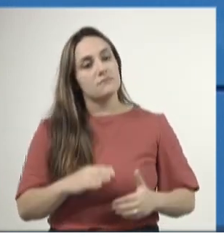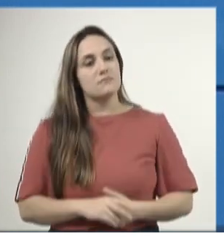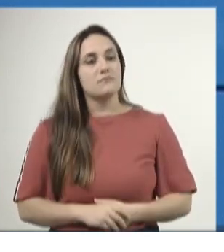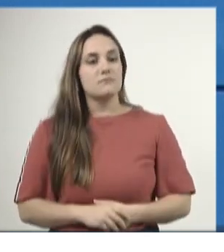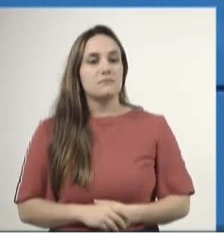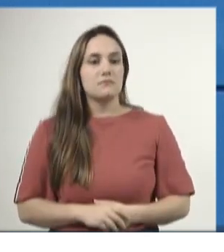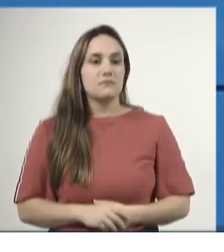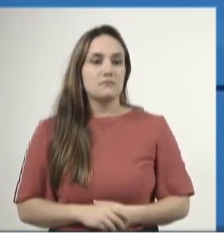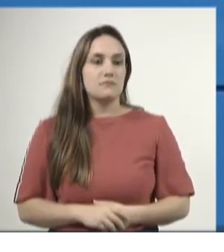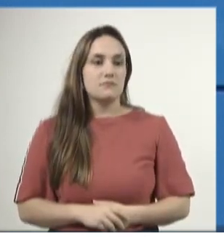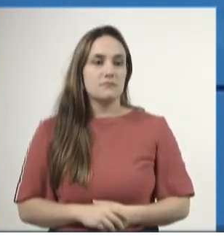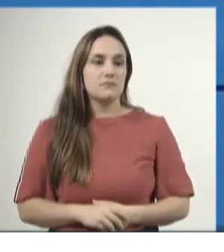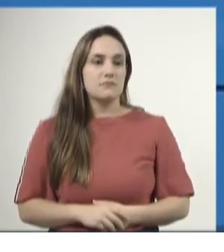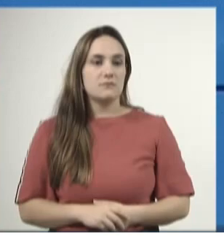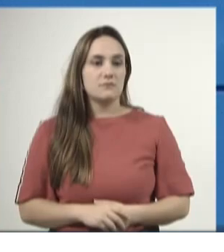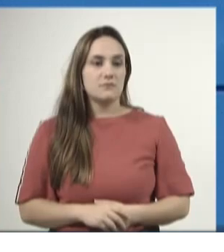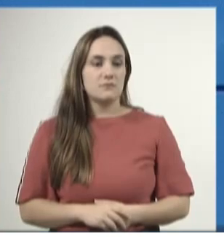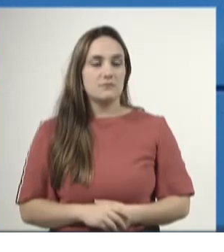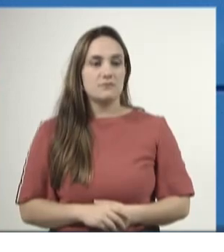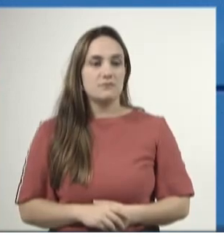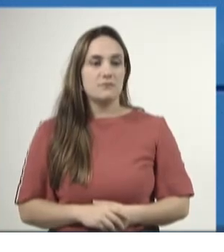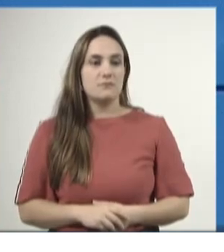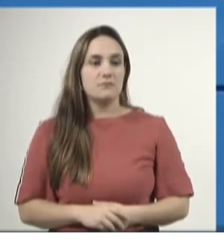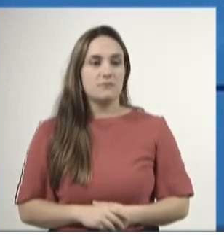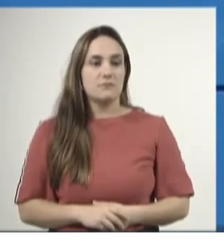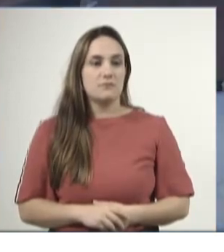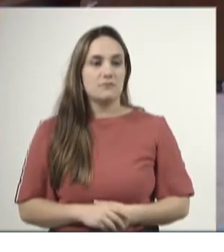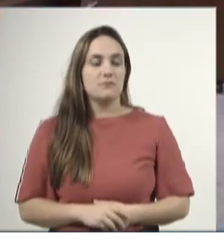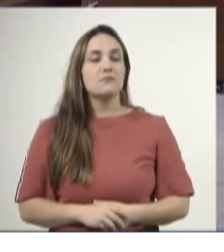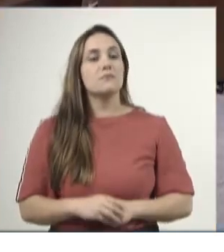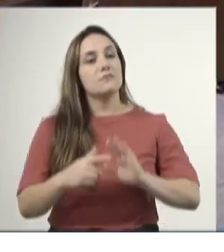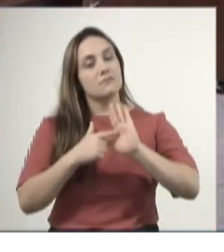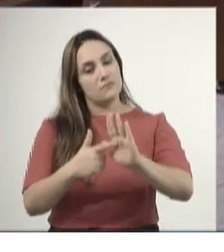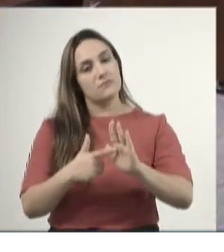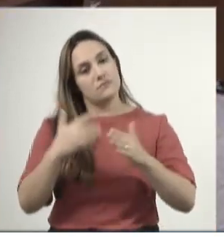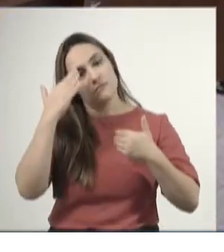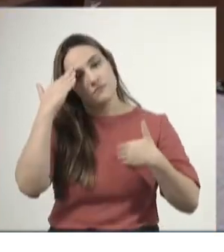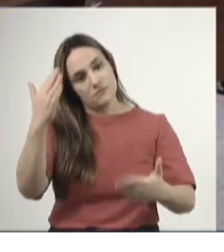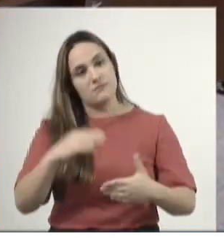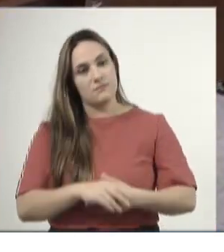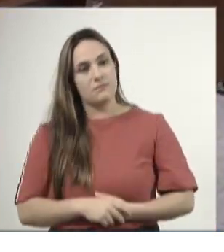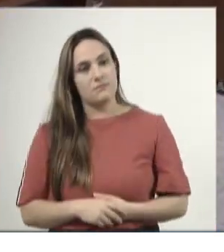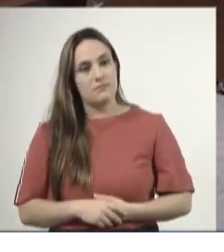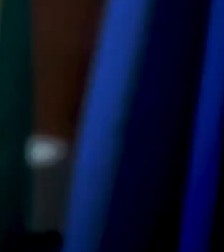que nós temos aqui a apresentar. Muito obrigado.